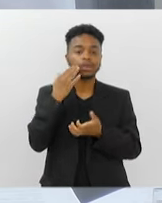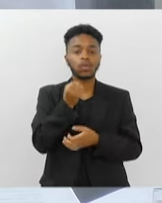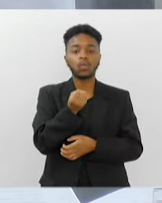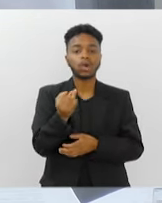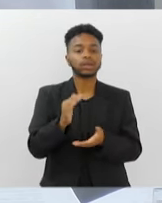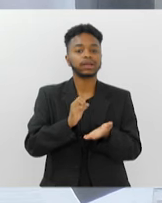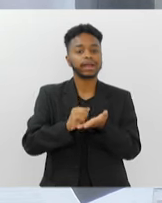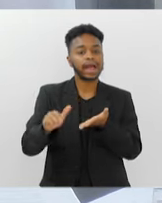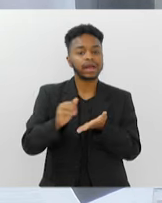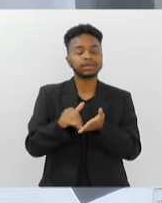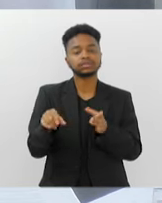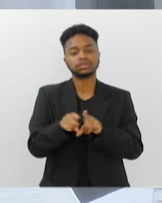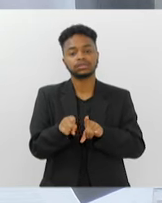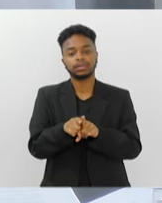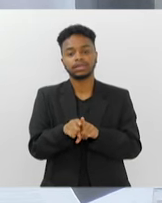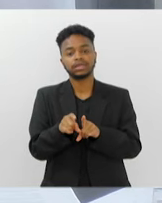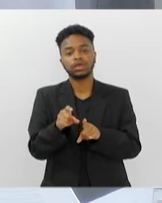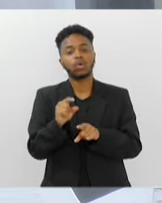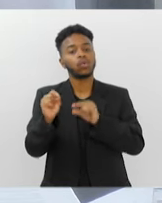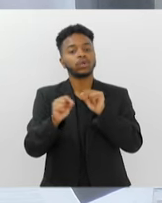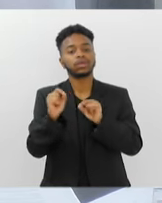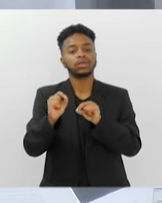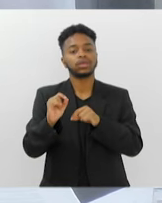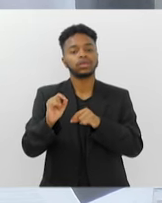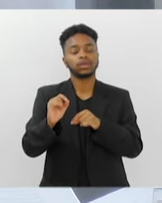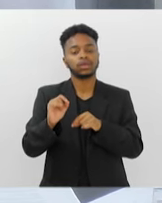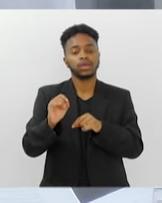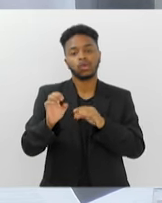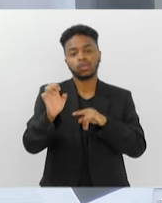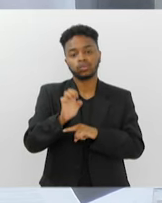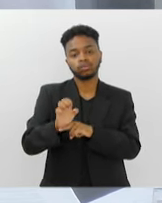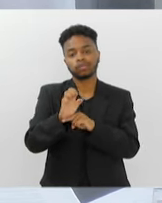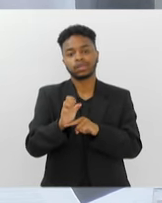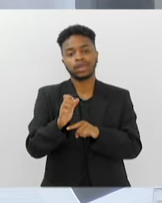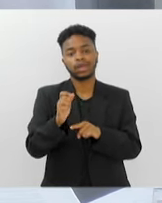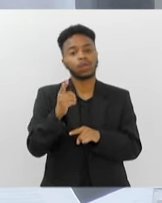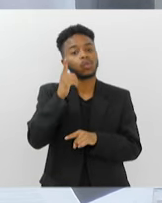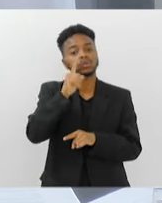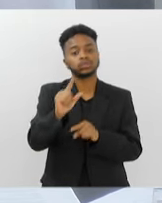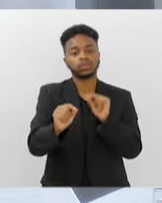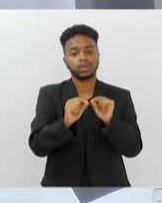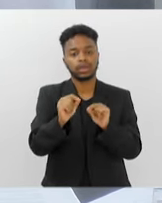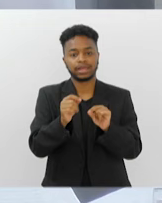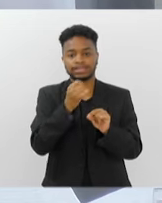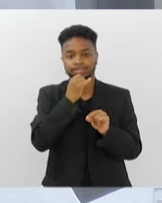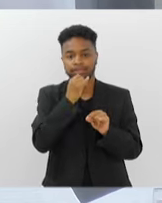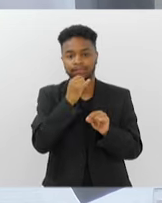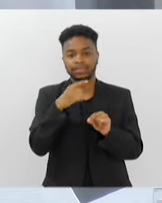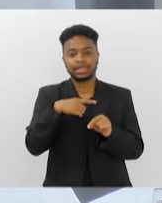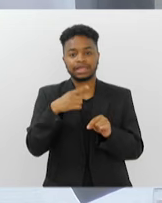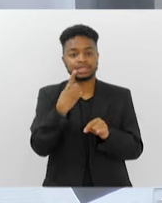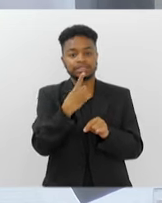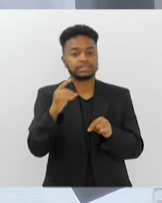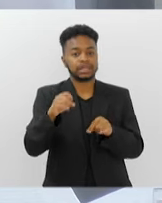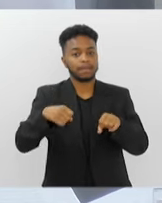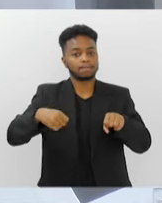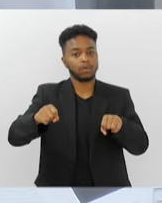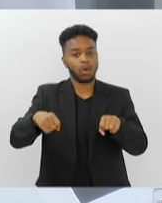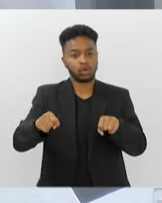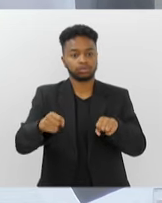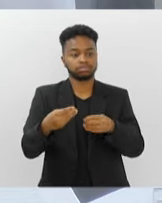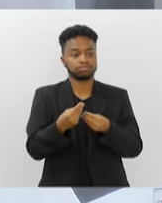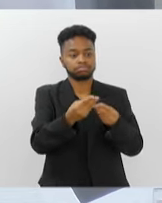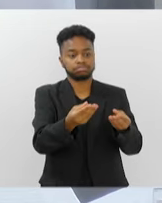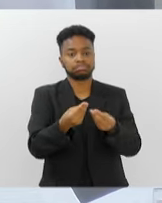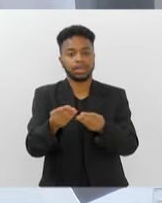contrapartida pro estado né O que que o evento tá disponibilizando pro estado ah eu tô dando 100 motocicletas paraa polícia militar